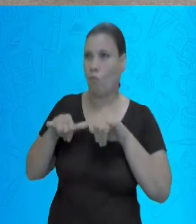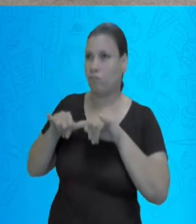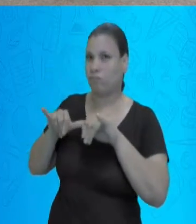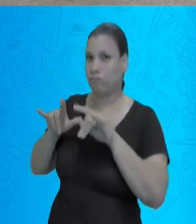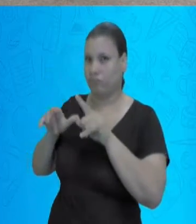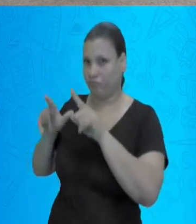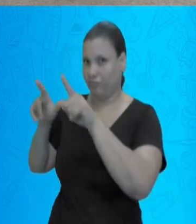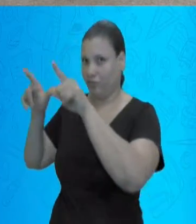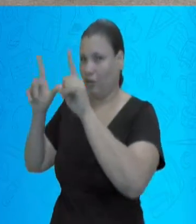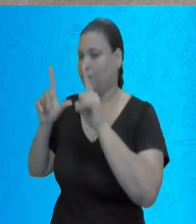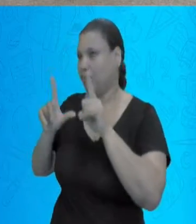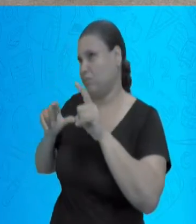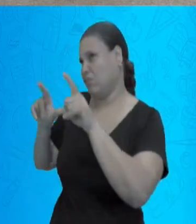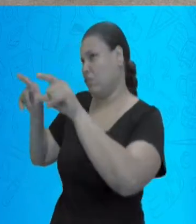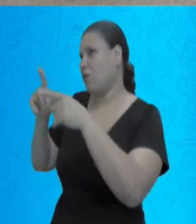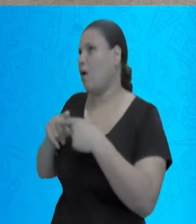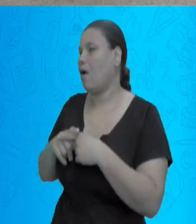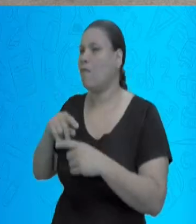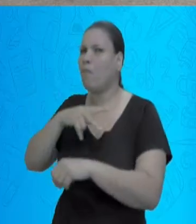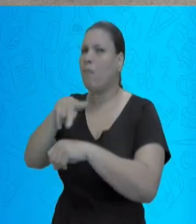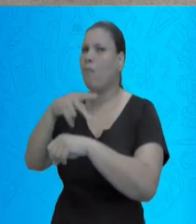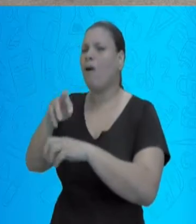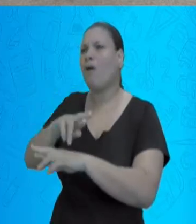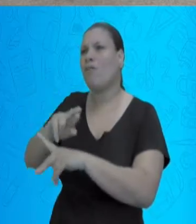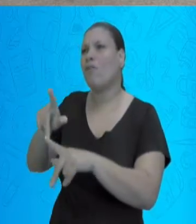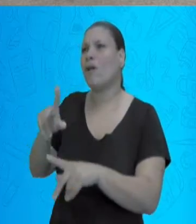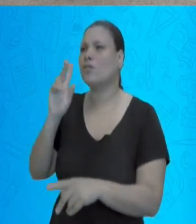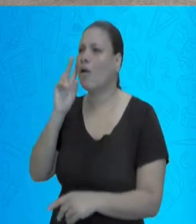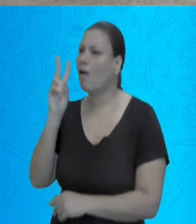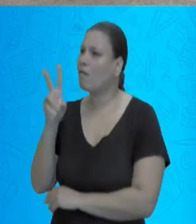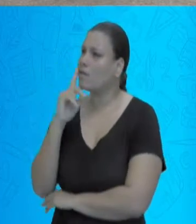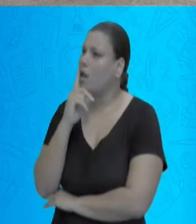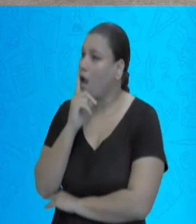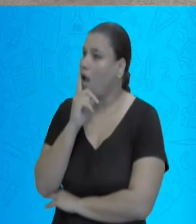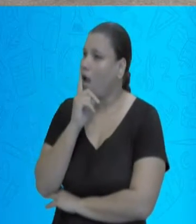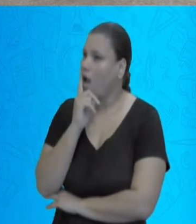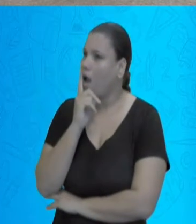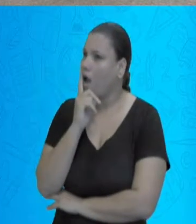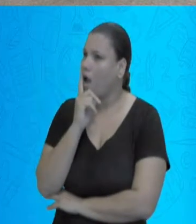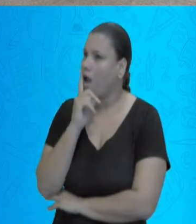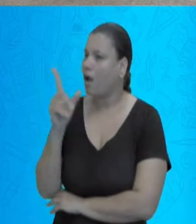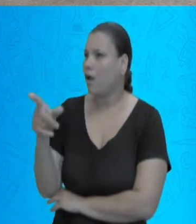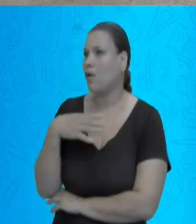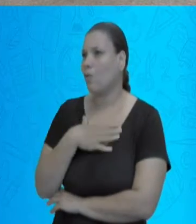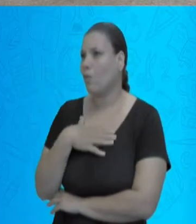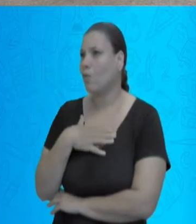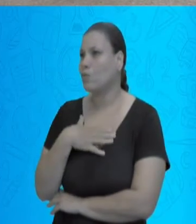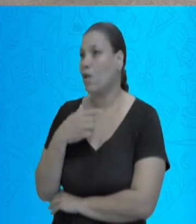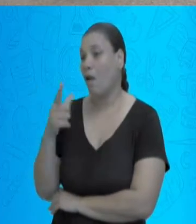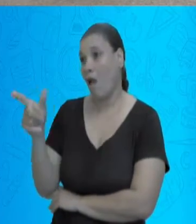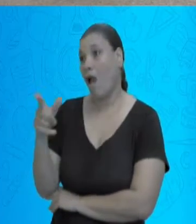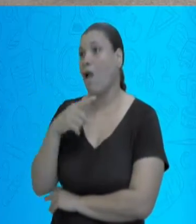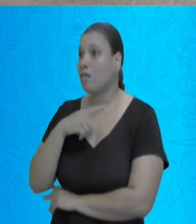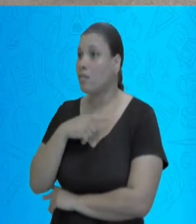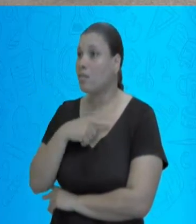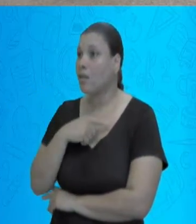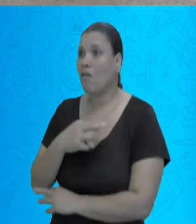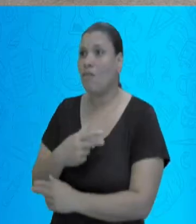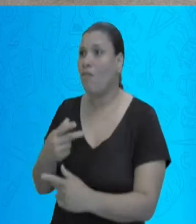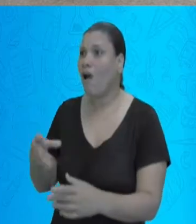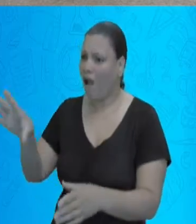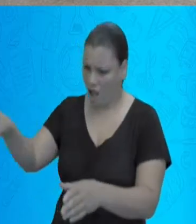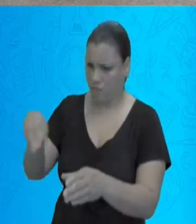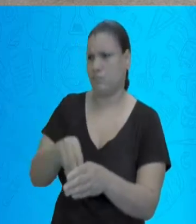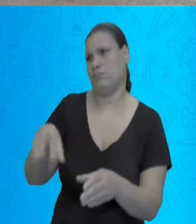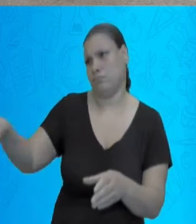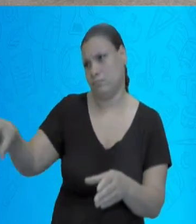outros países. Como eles sabiam que aquela pessoa era um colecionador, eles enviavam alguma coisa para